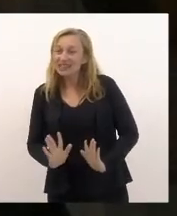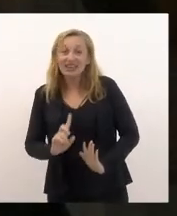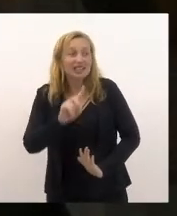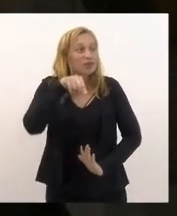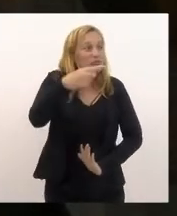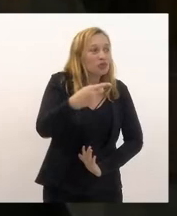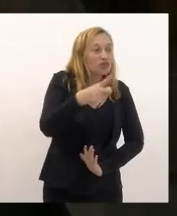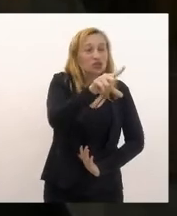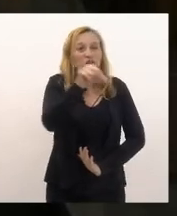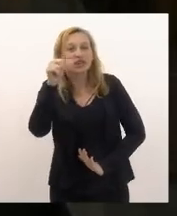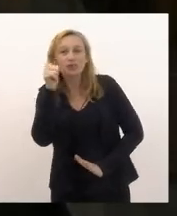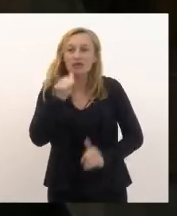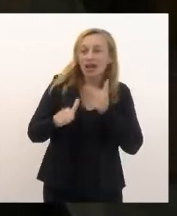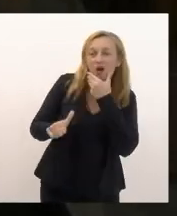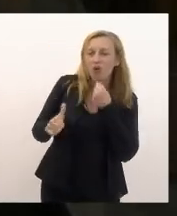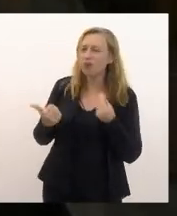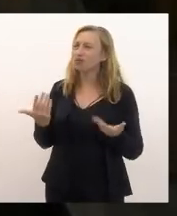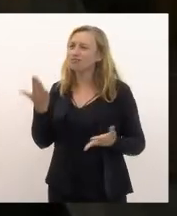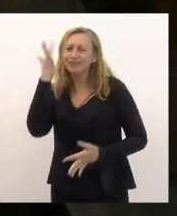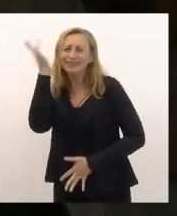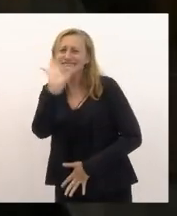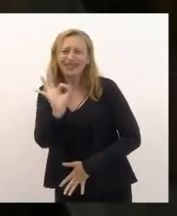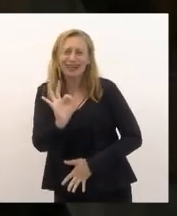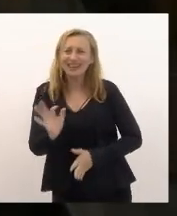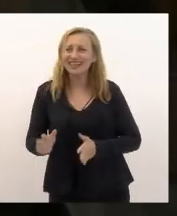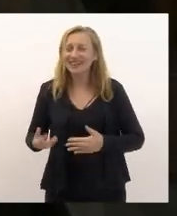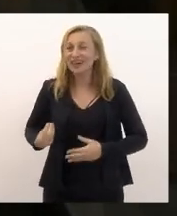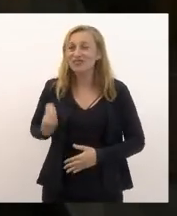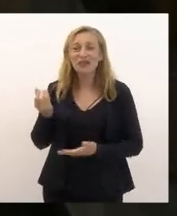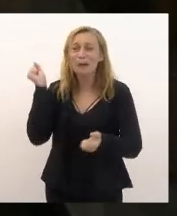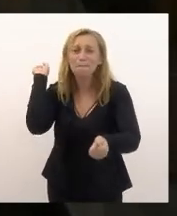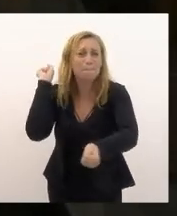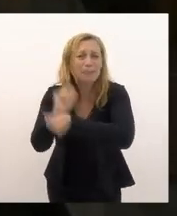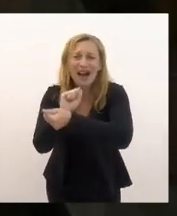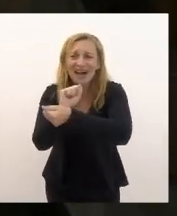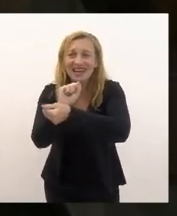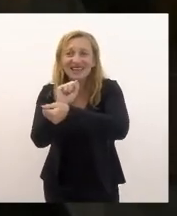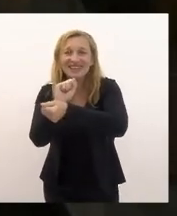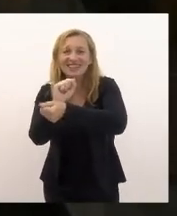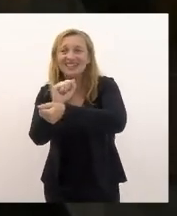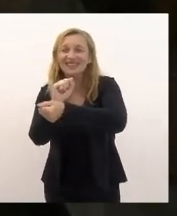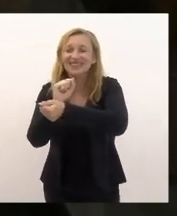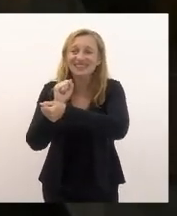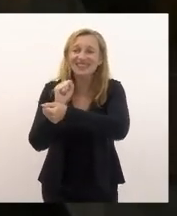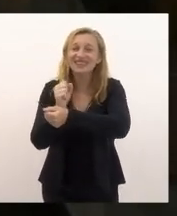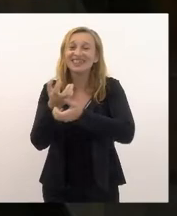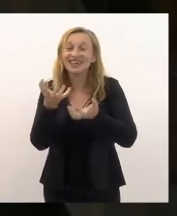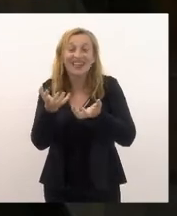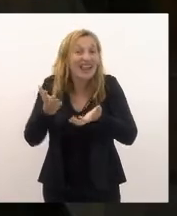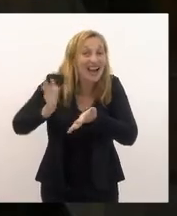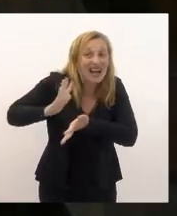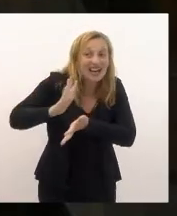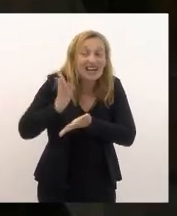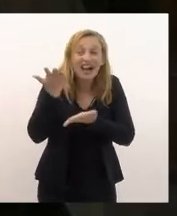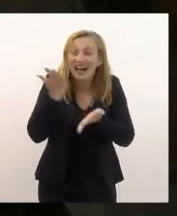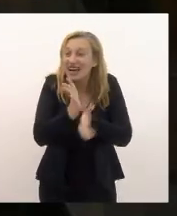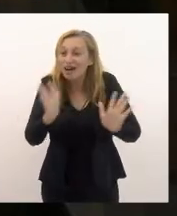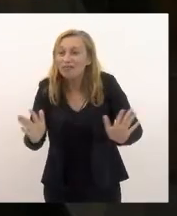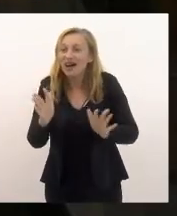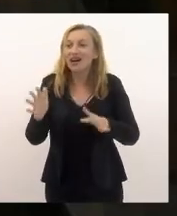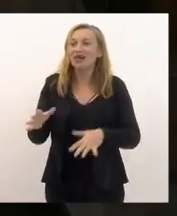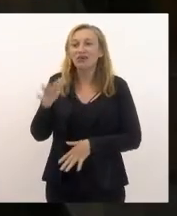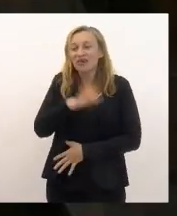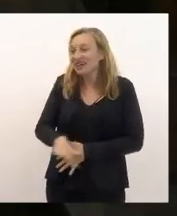sexo. Não entendendo a sua vida. Pare de tentar acabar com a inocência de uma